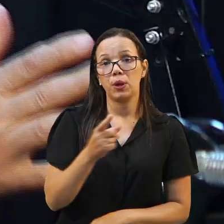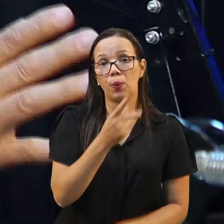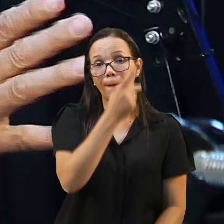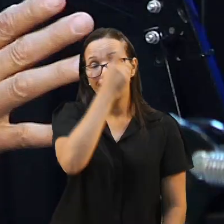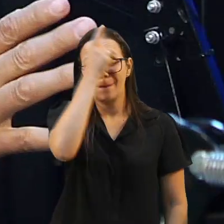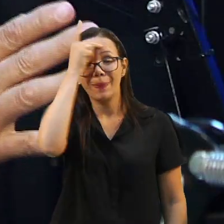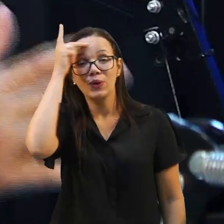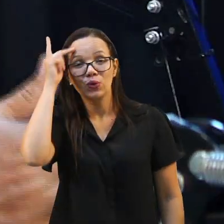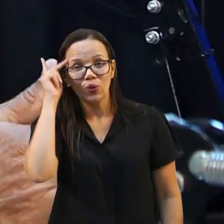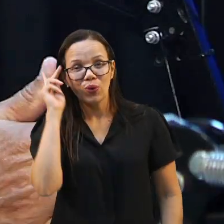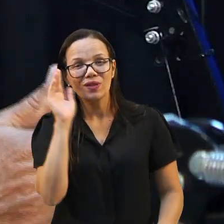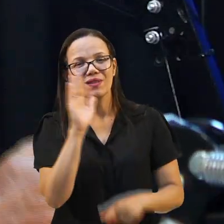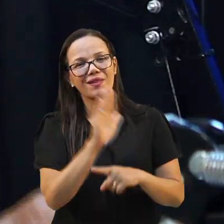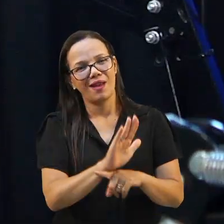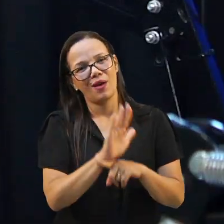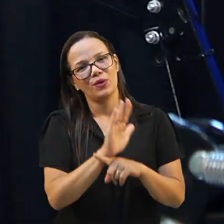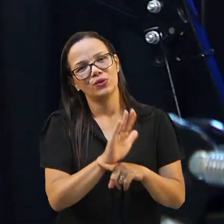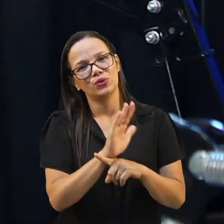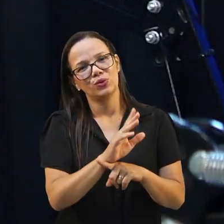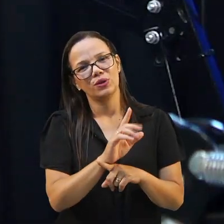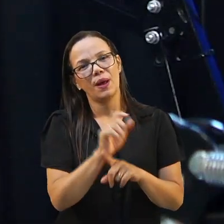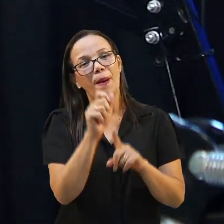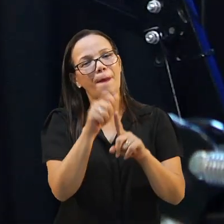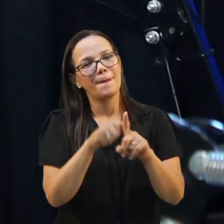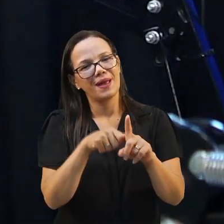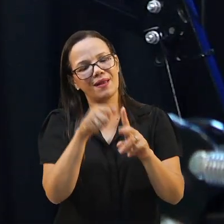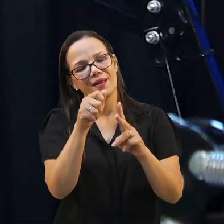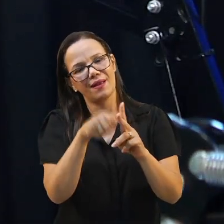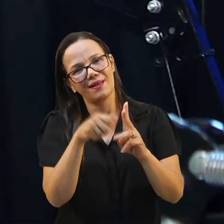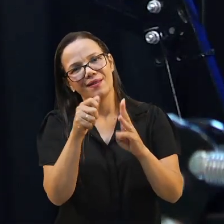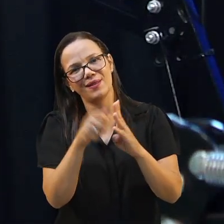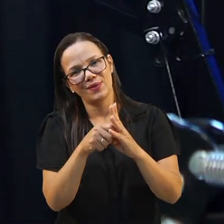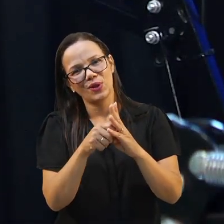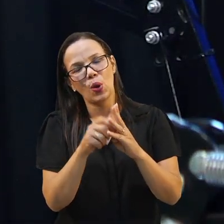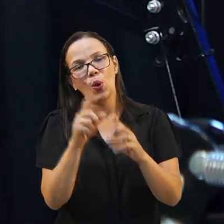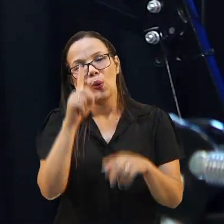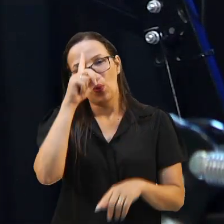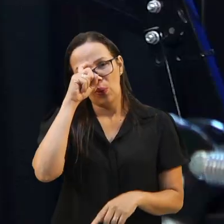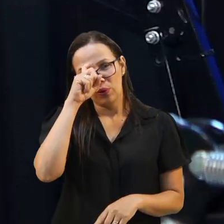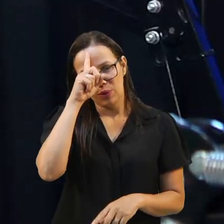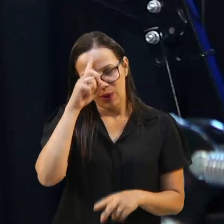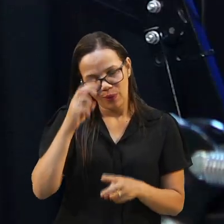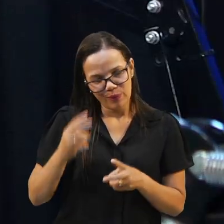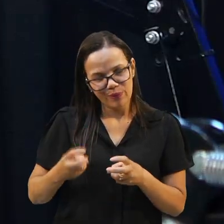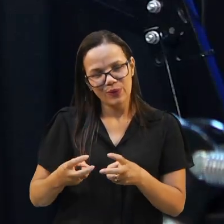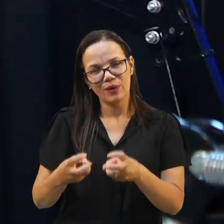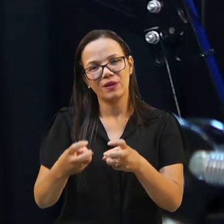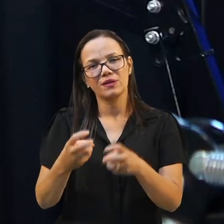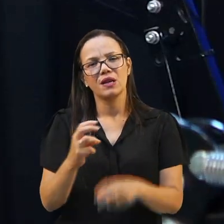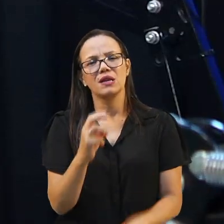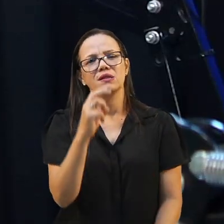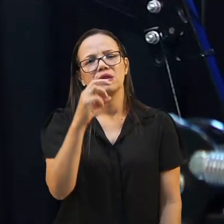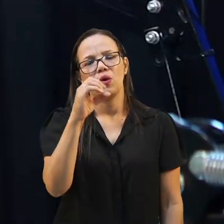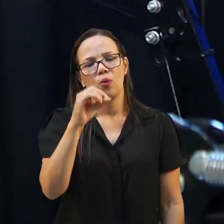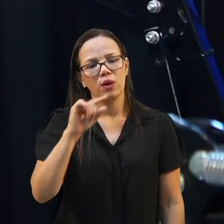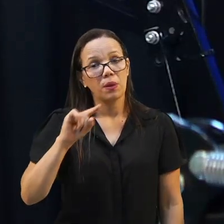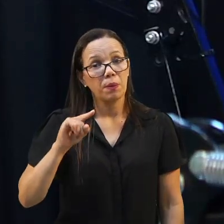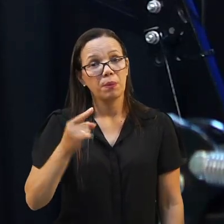pessoas que contribuem mensalmente. Nós temos 50 mil